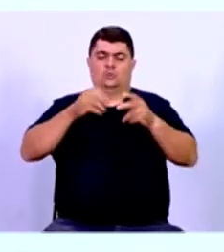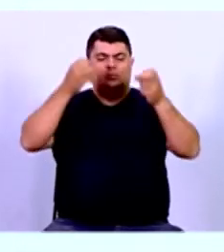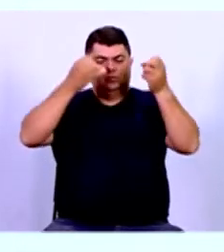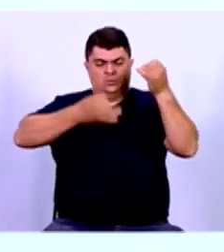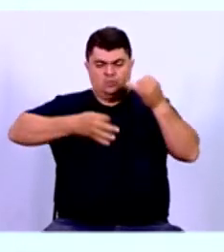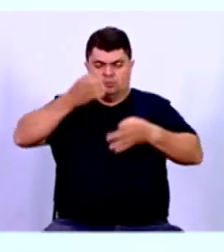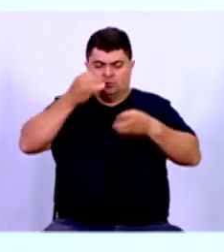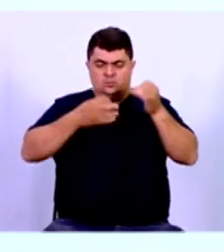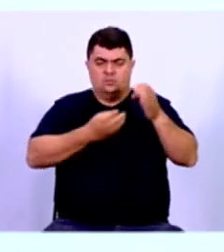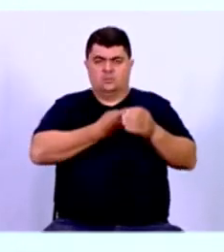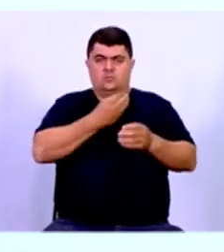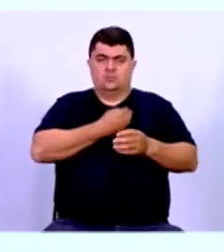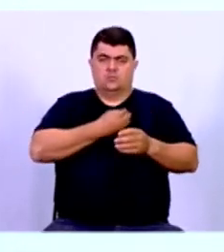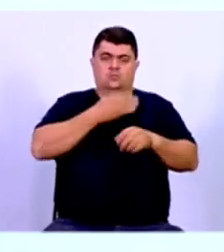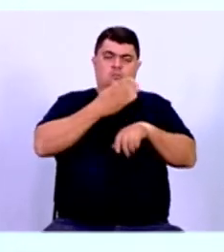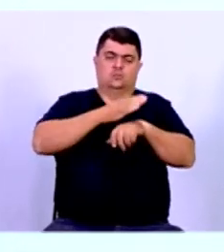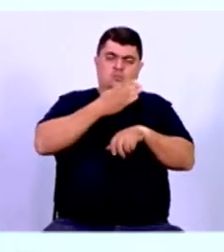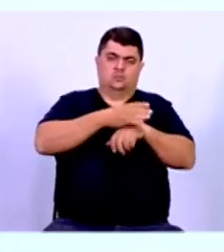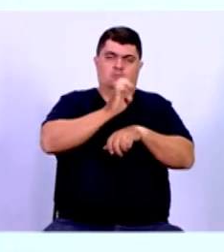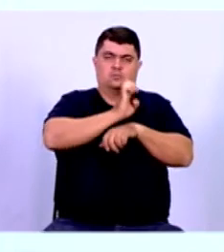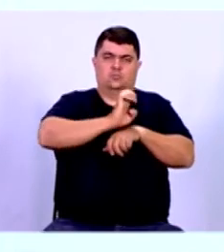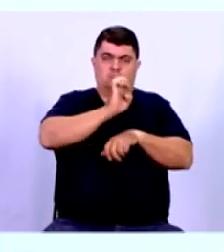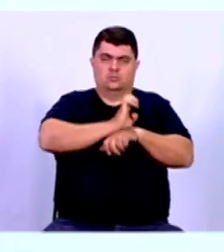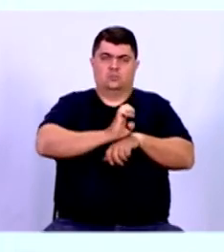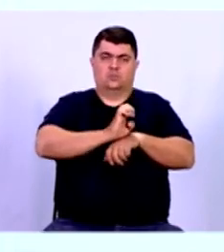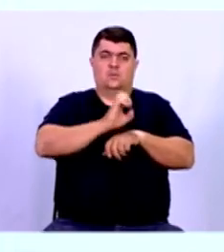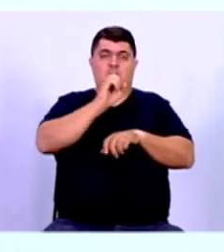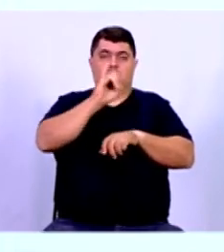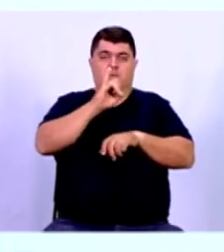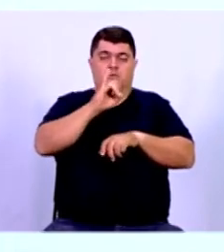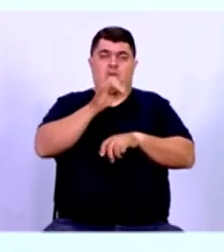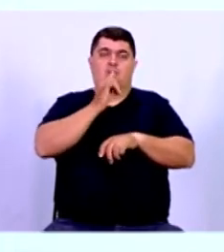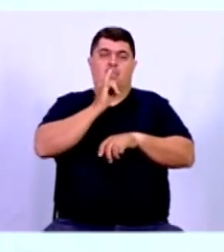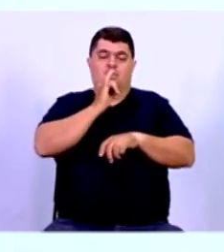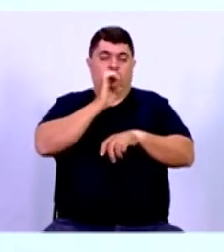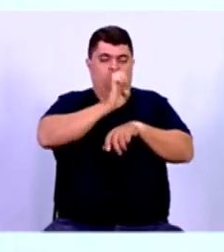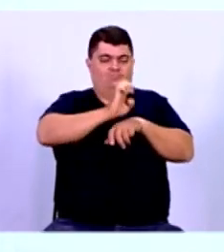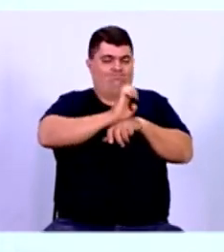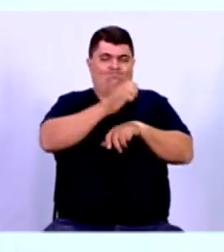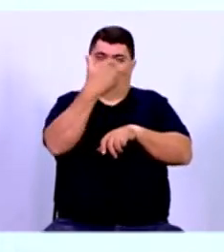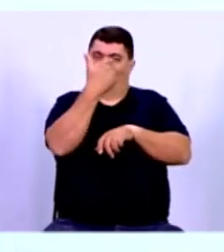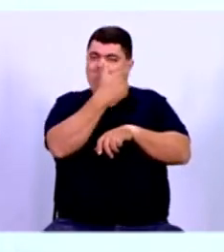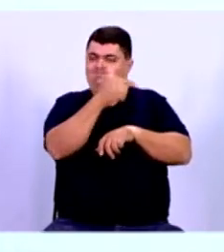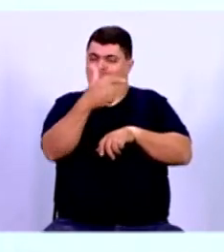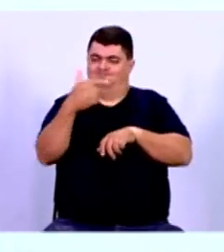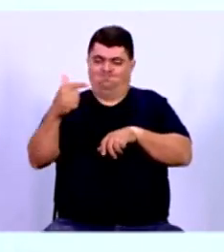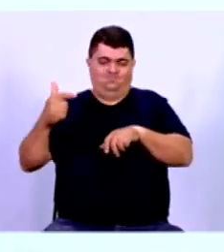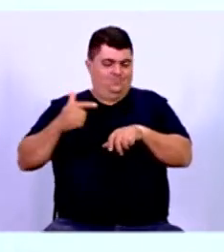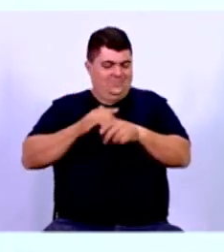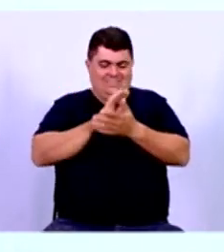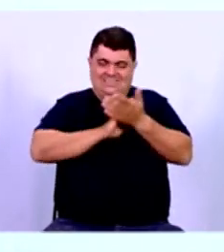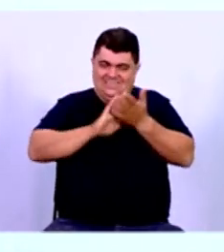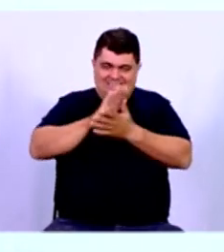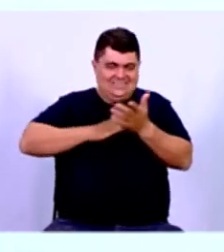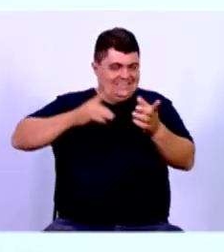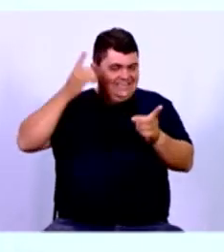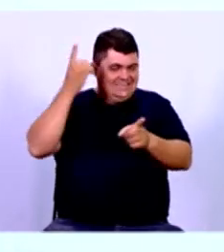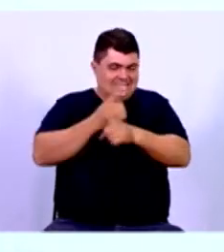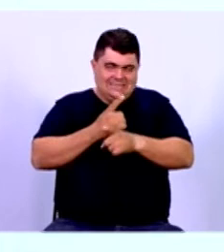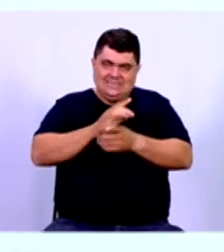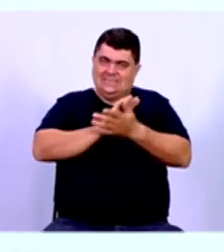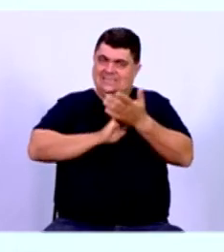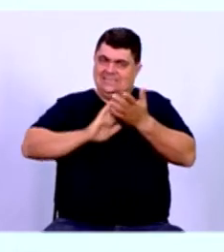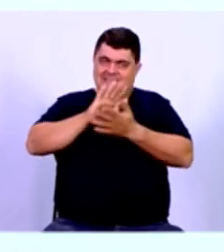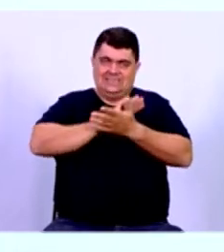sobre as suas atividades desenvolvidas. E se você não realiza o estágio porque não tem disponibilidade de vaga